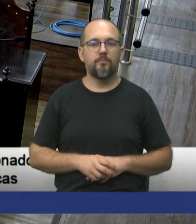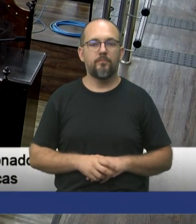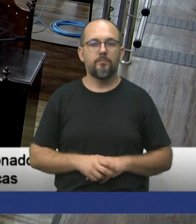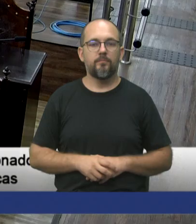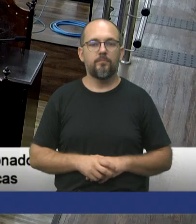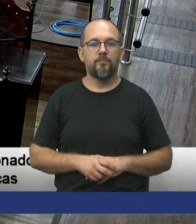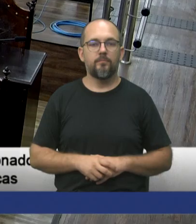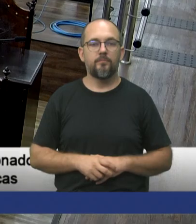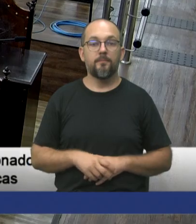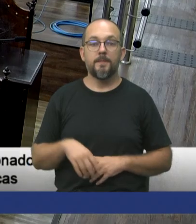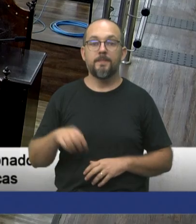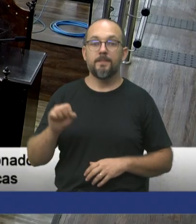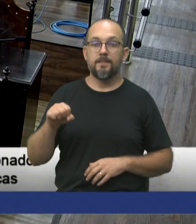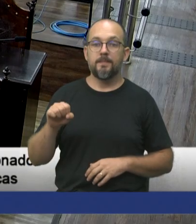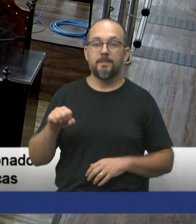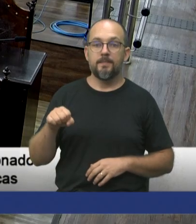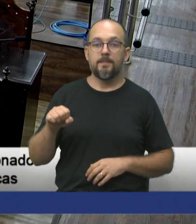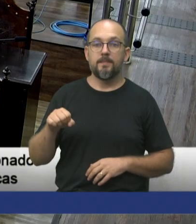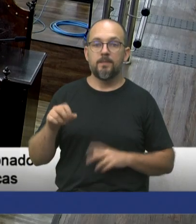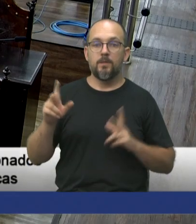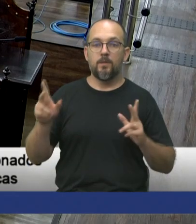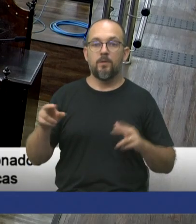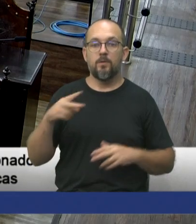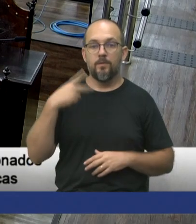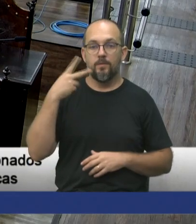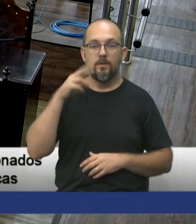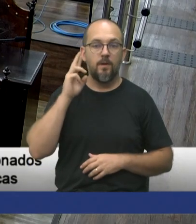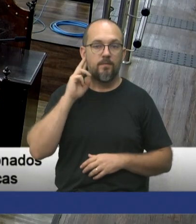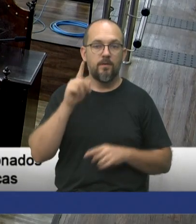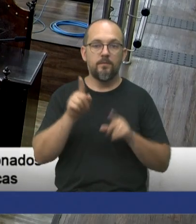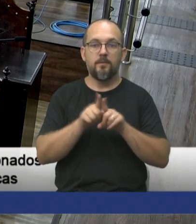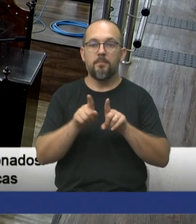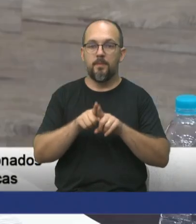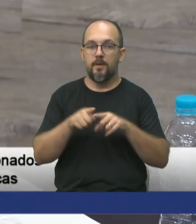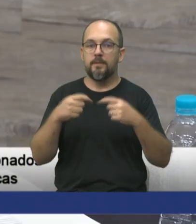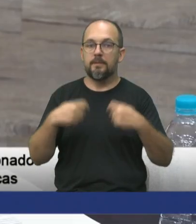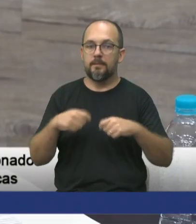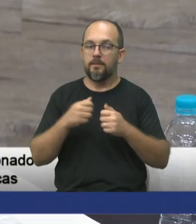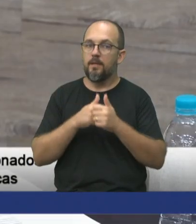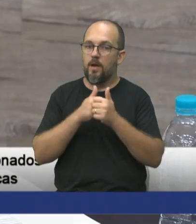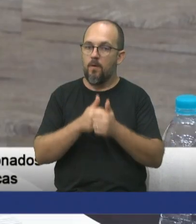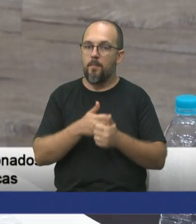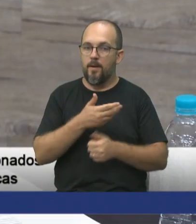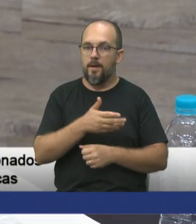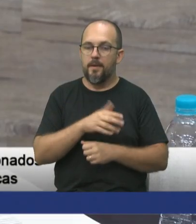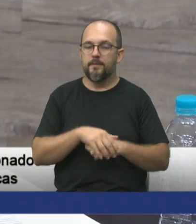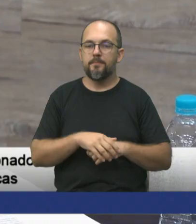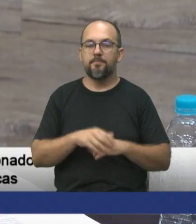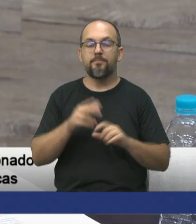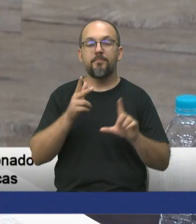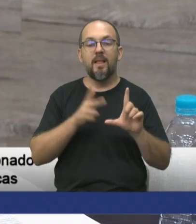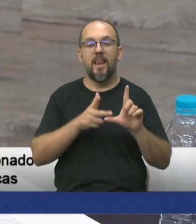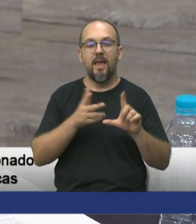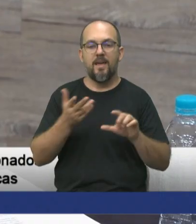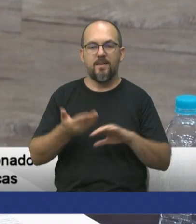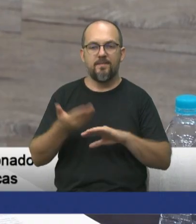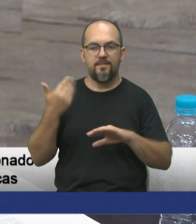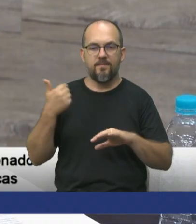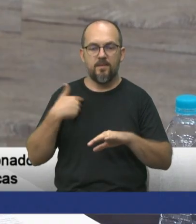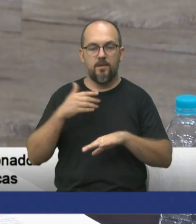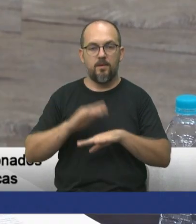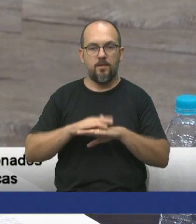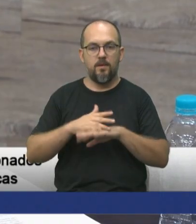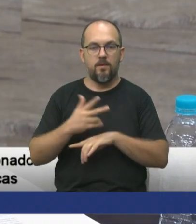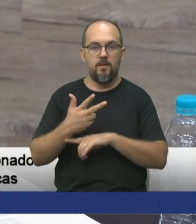Sim, a vereadora Rafaela também é uma demanda que tem acompanhado. E essa live, quando eu fiz,